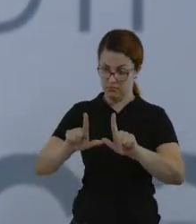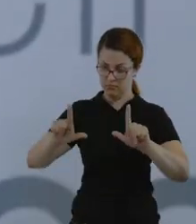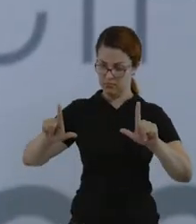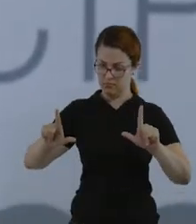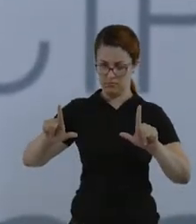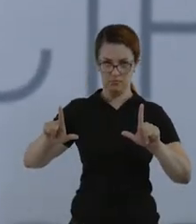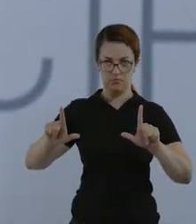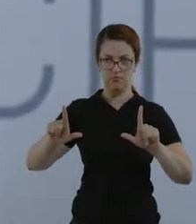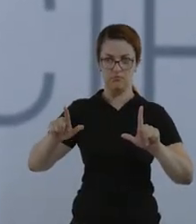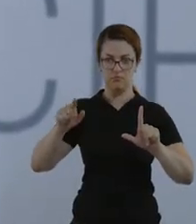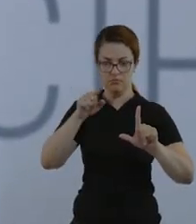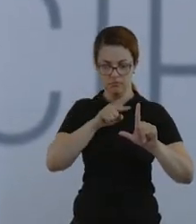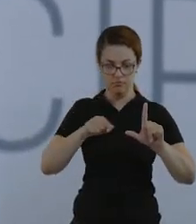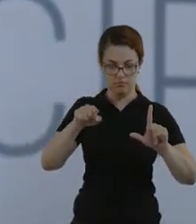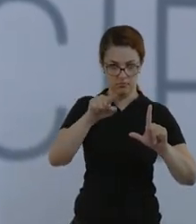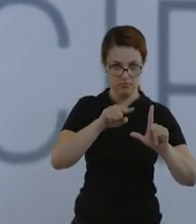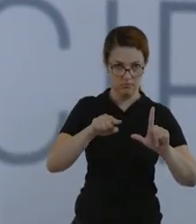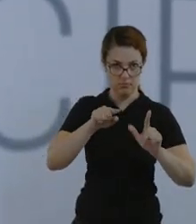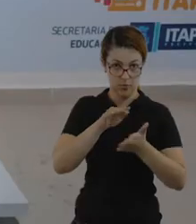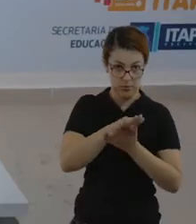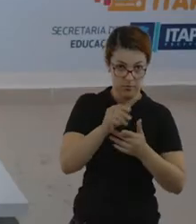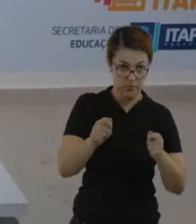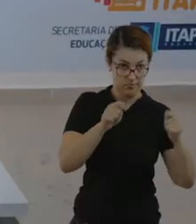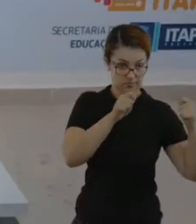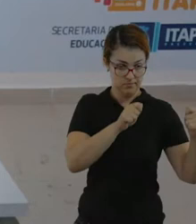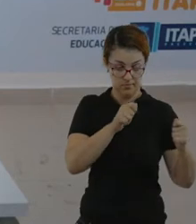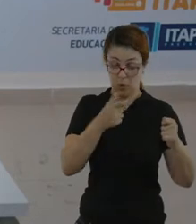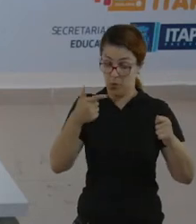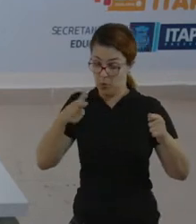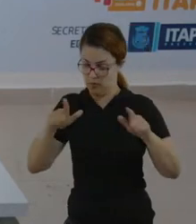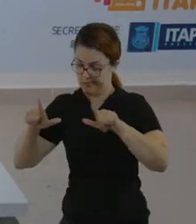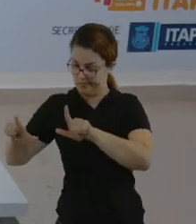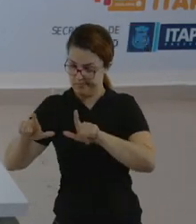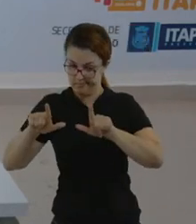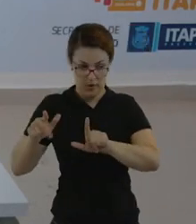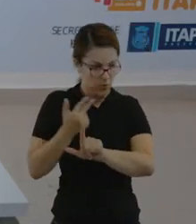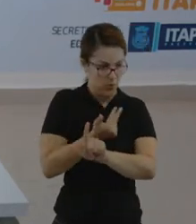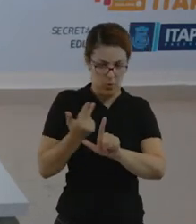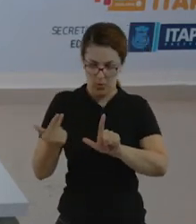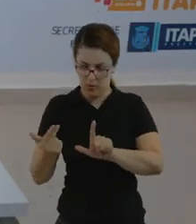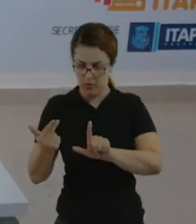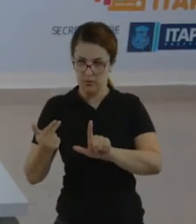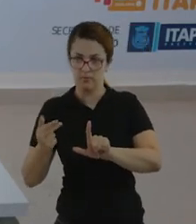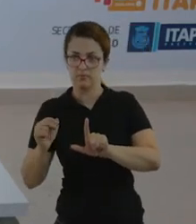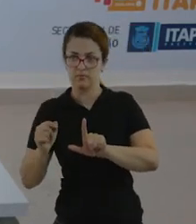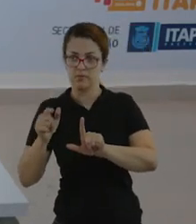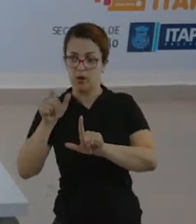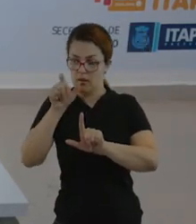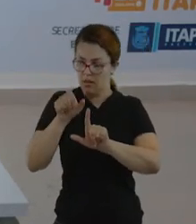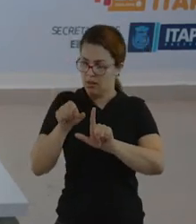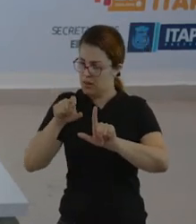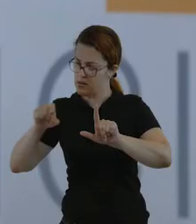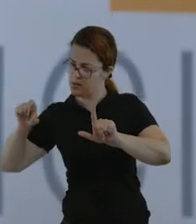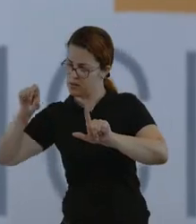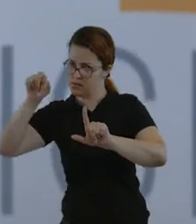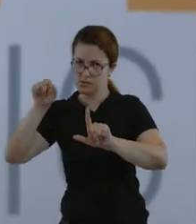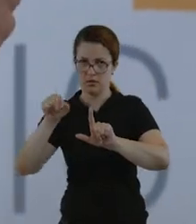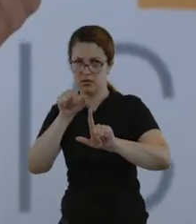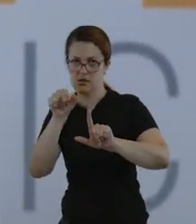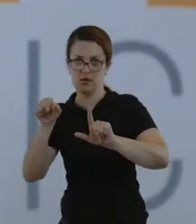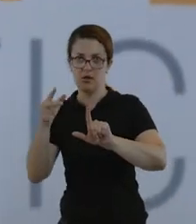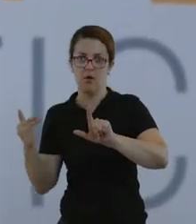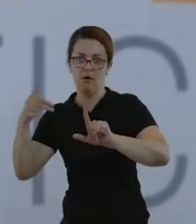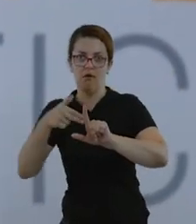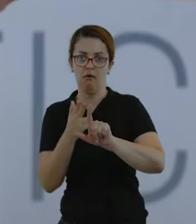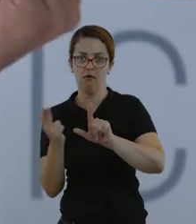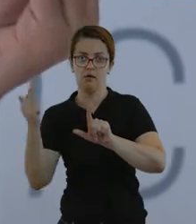imagens você deixa ela completamente inteira. E a segunda você pode recortar. Você monta como